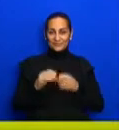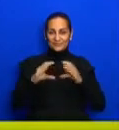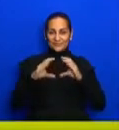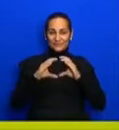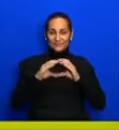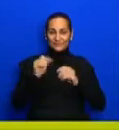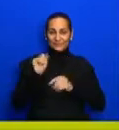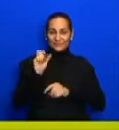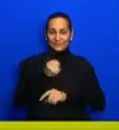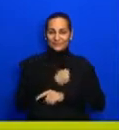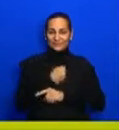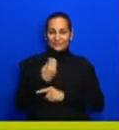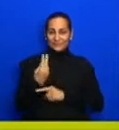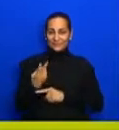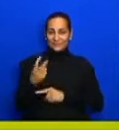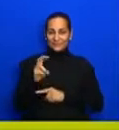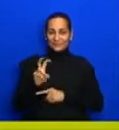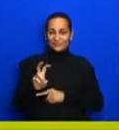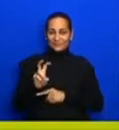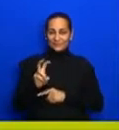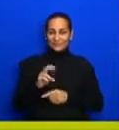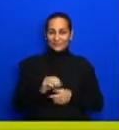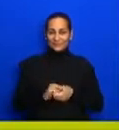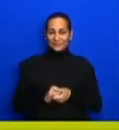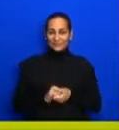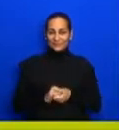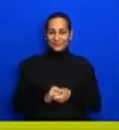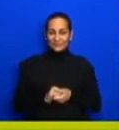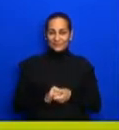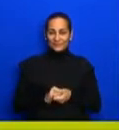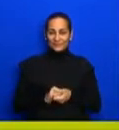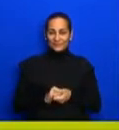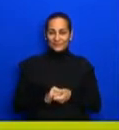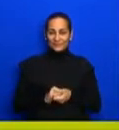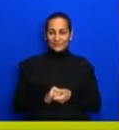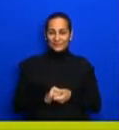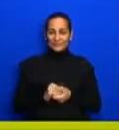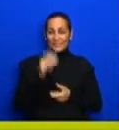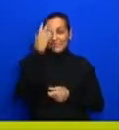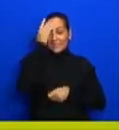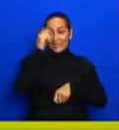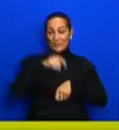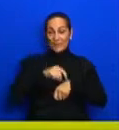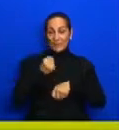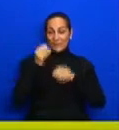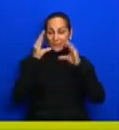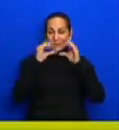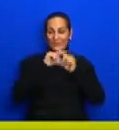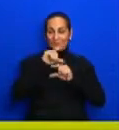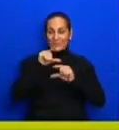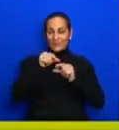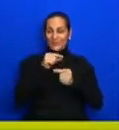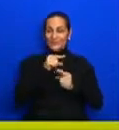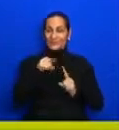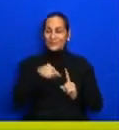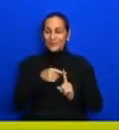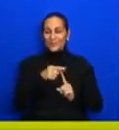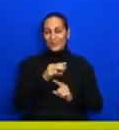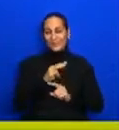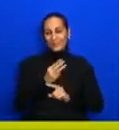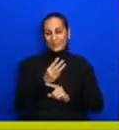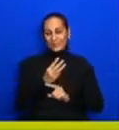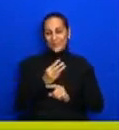Bola azul 25. Azul número 25. Amanhã às 8 da noite, sorteio da